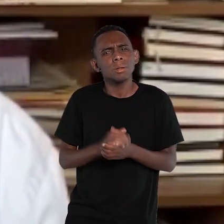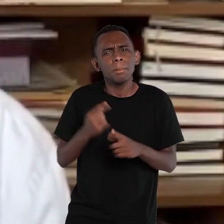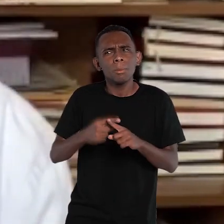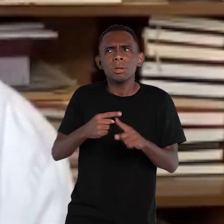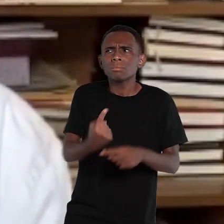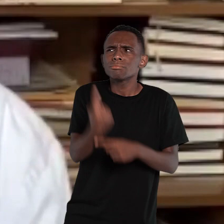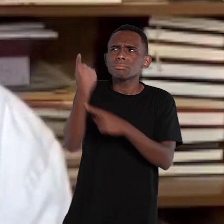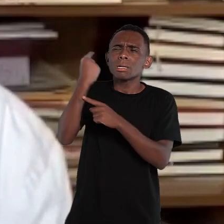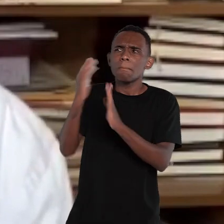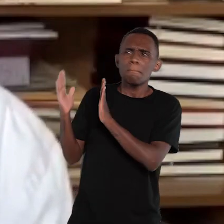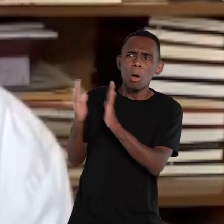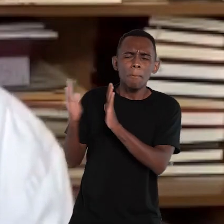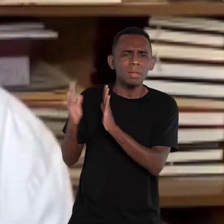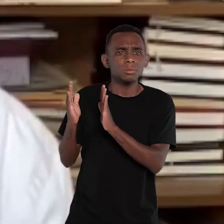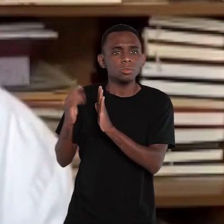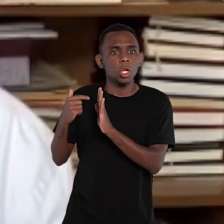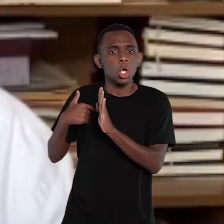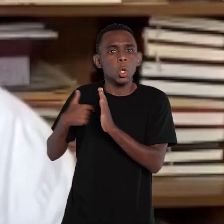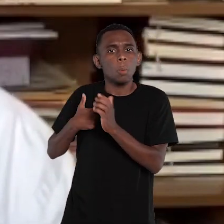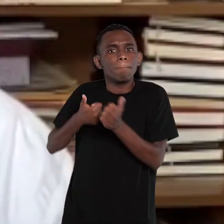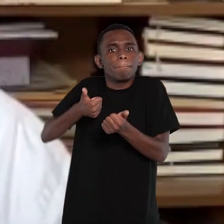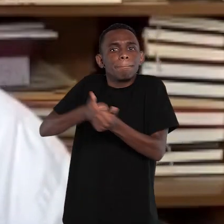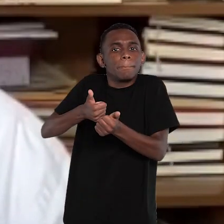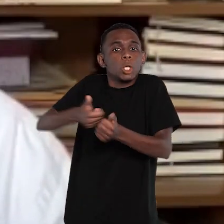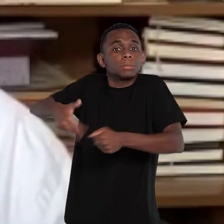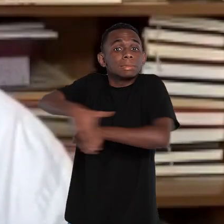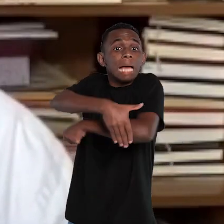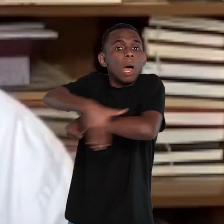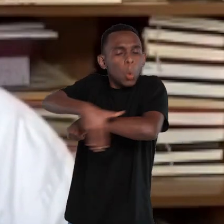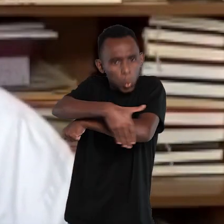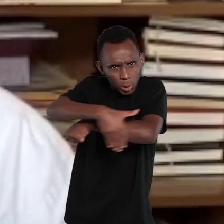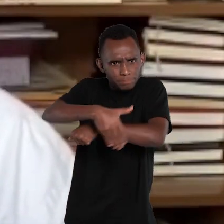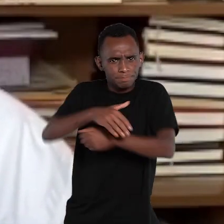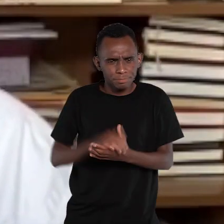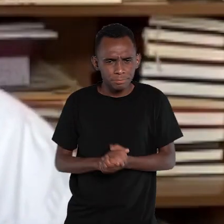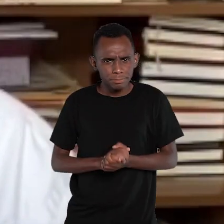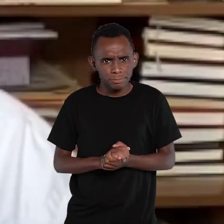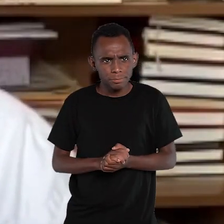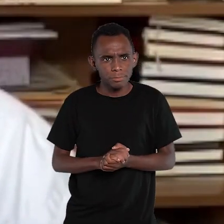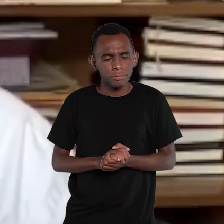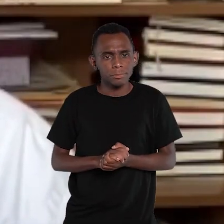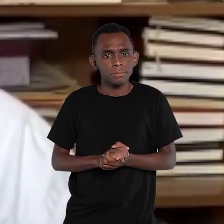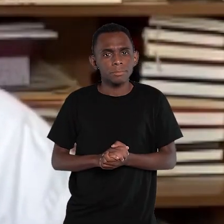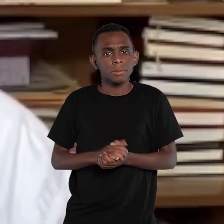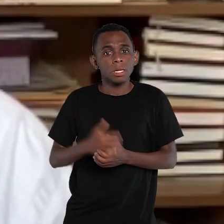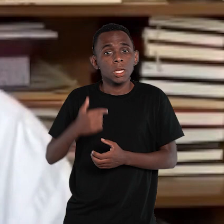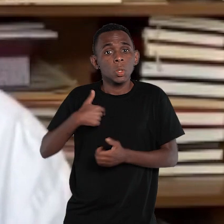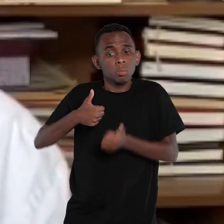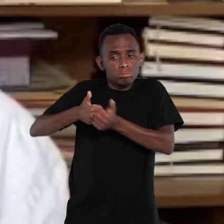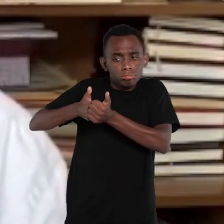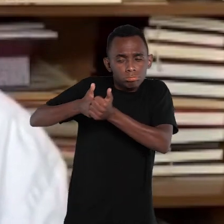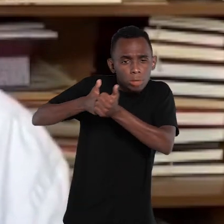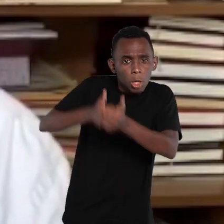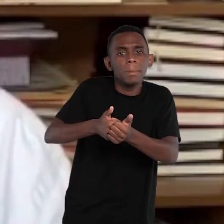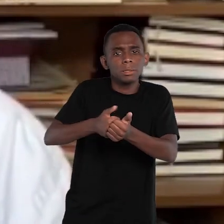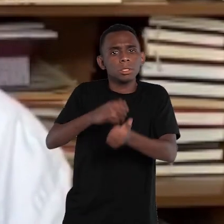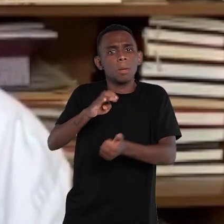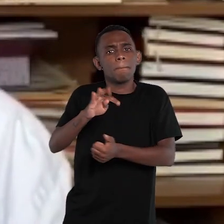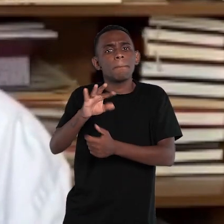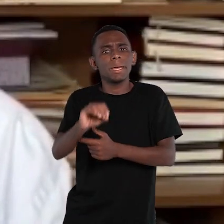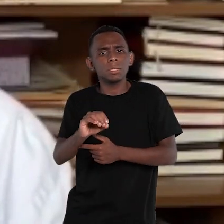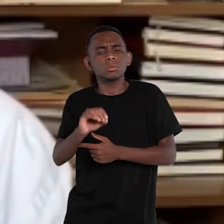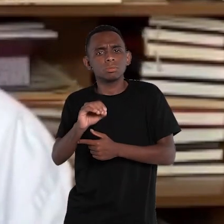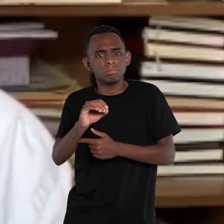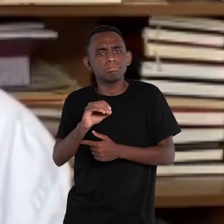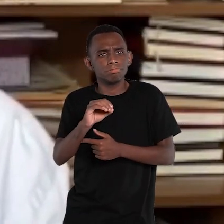agora. Porque naquele momento eu estava muito próximo da rua. Eu tinha acabado de acompanhar o Beto Brant